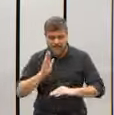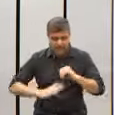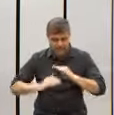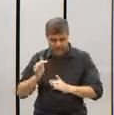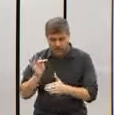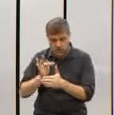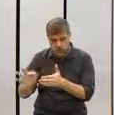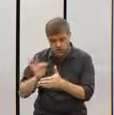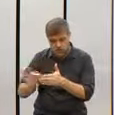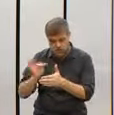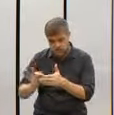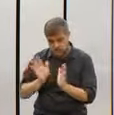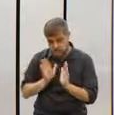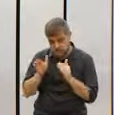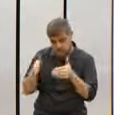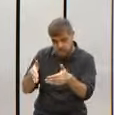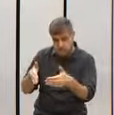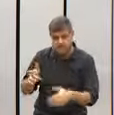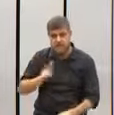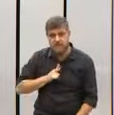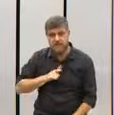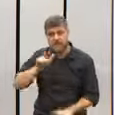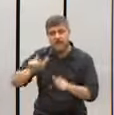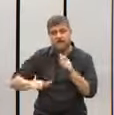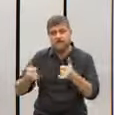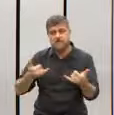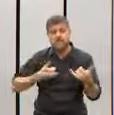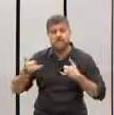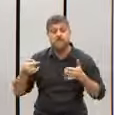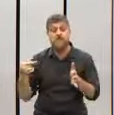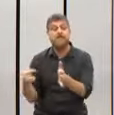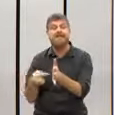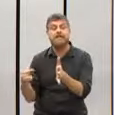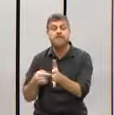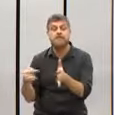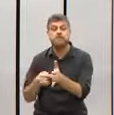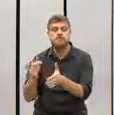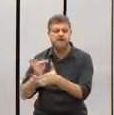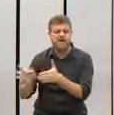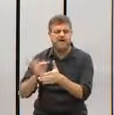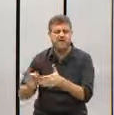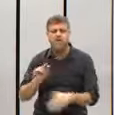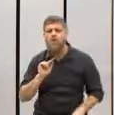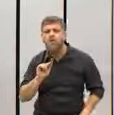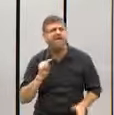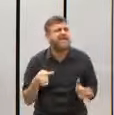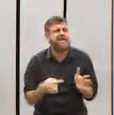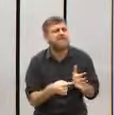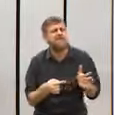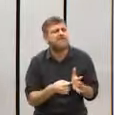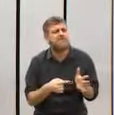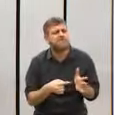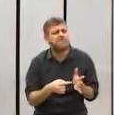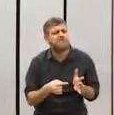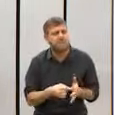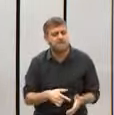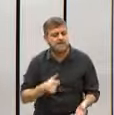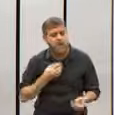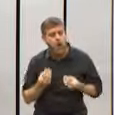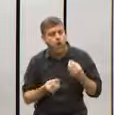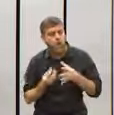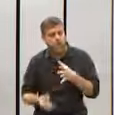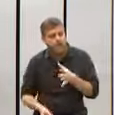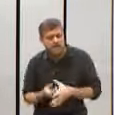do Conselho Tutelar, muita gente fala assim, olha, eu vou denunciar para o Conselho Tutelar. Perfeito. O que é essa denúncia? Essa denúncia chega